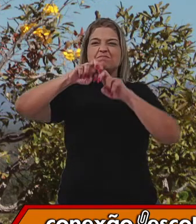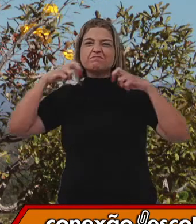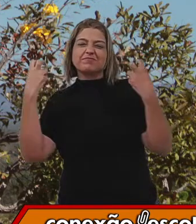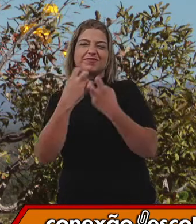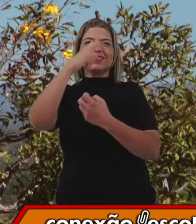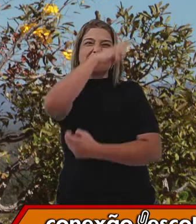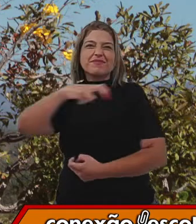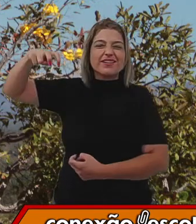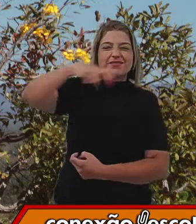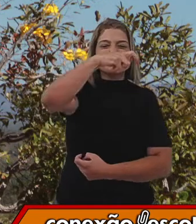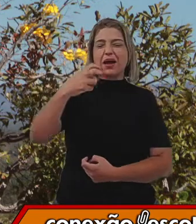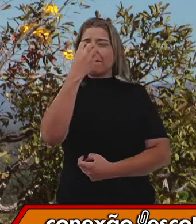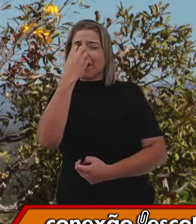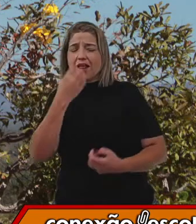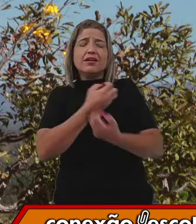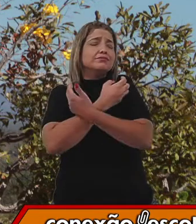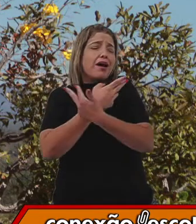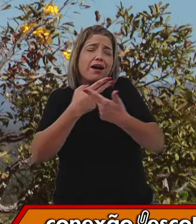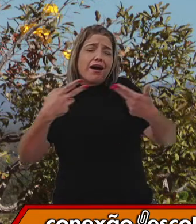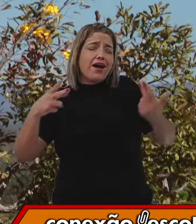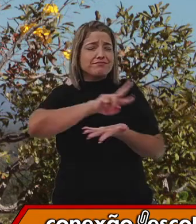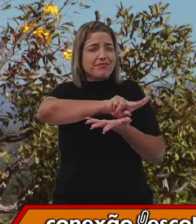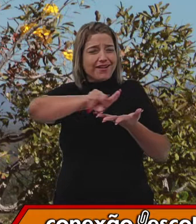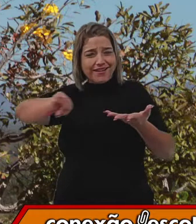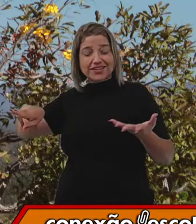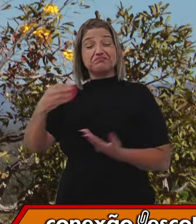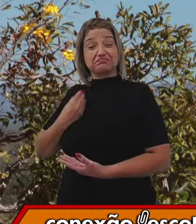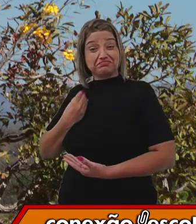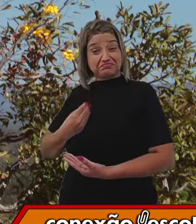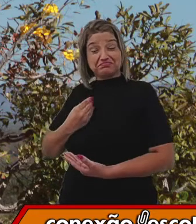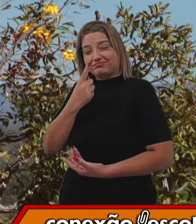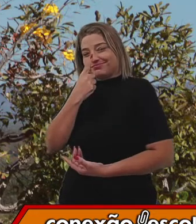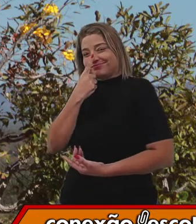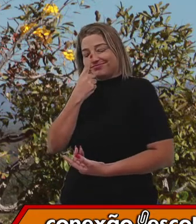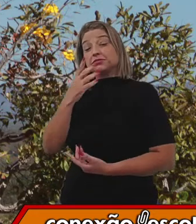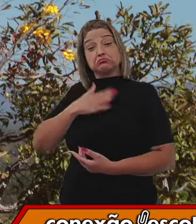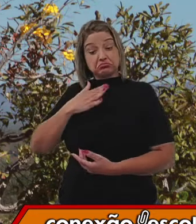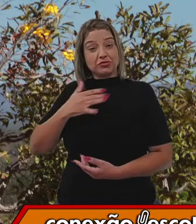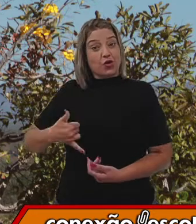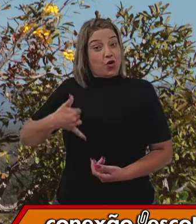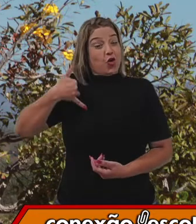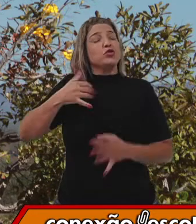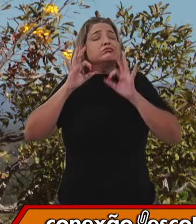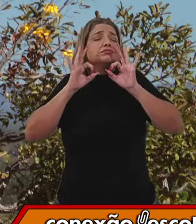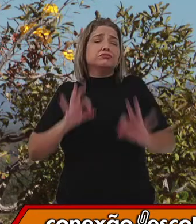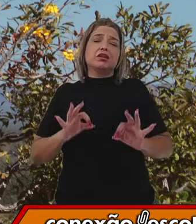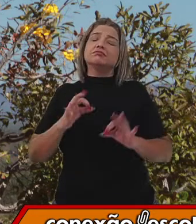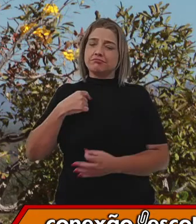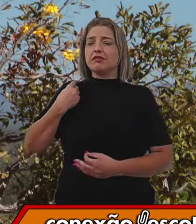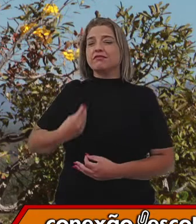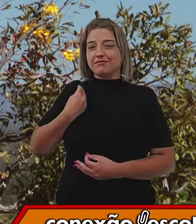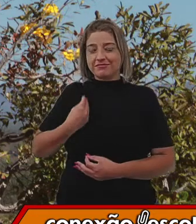artistas dos mais variados segmentos. E só para você saber, tenho o maior orgulho de tudo isso. Assim como